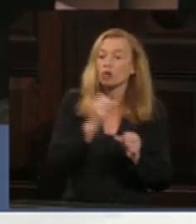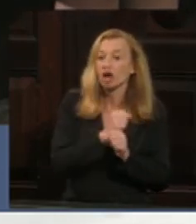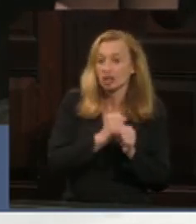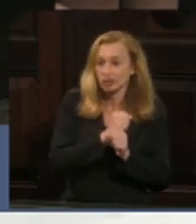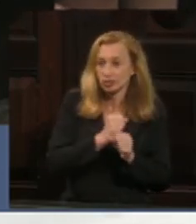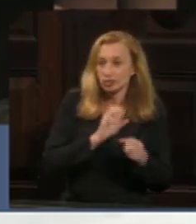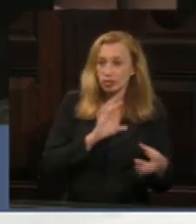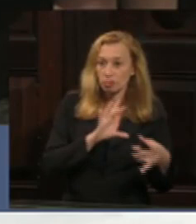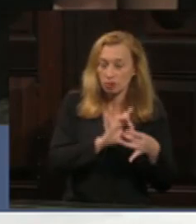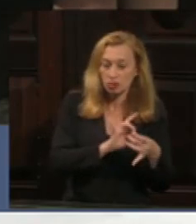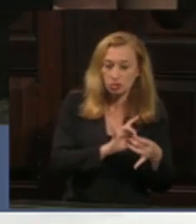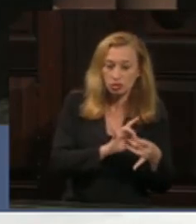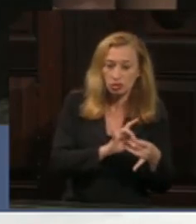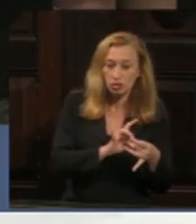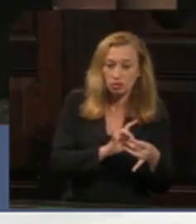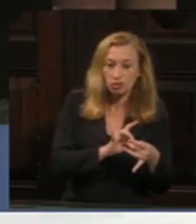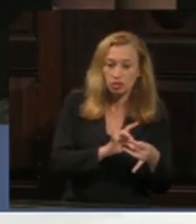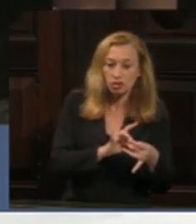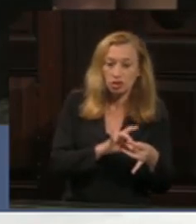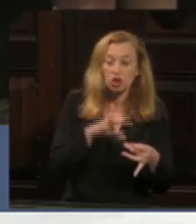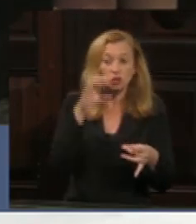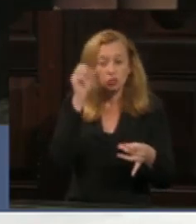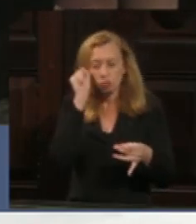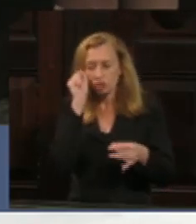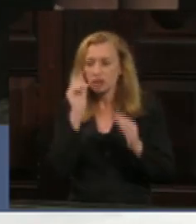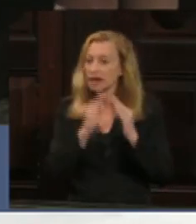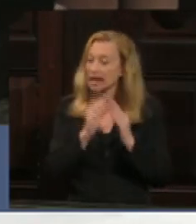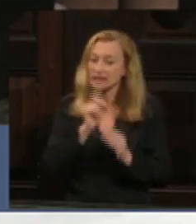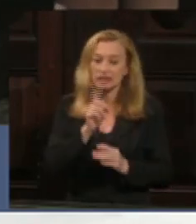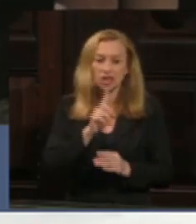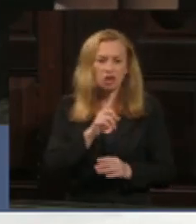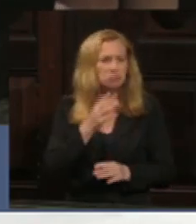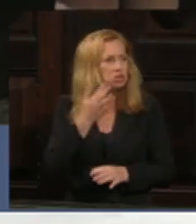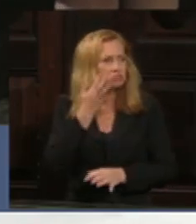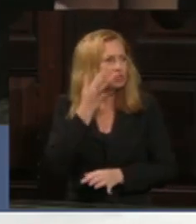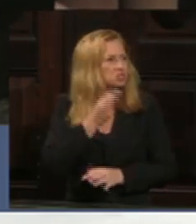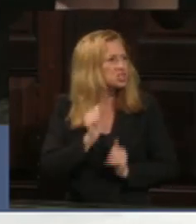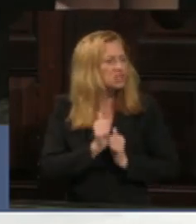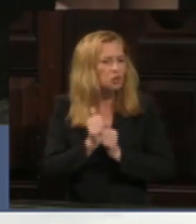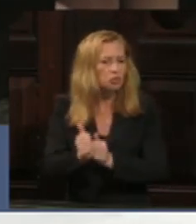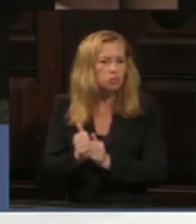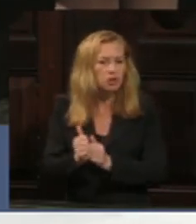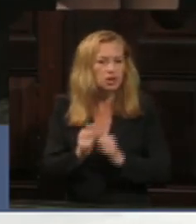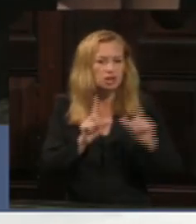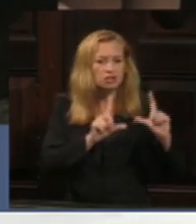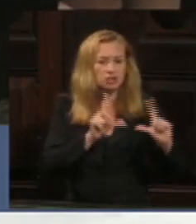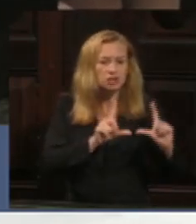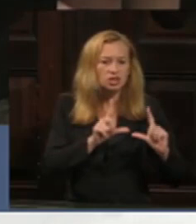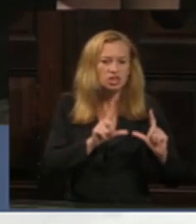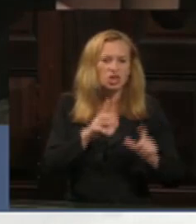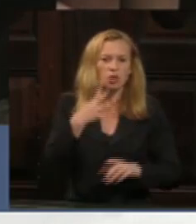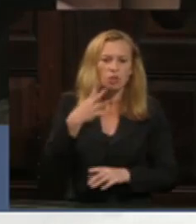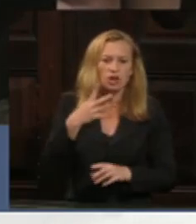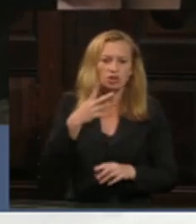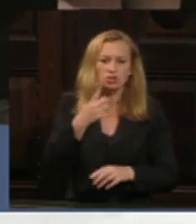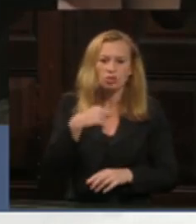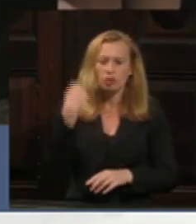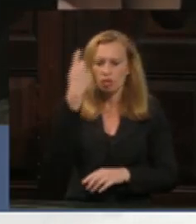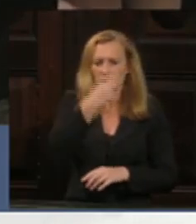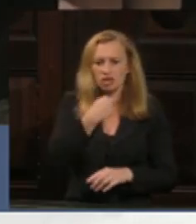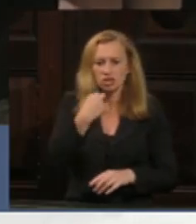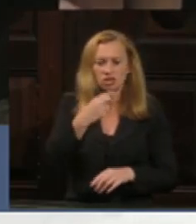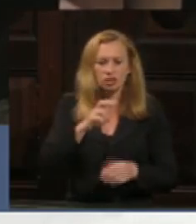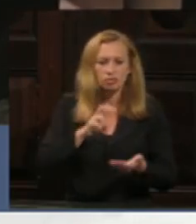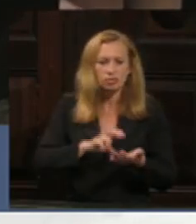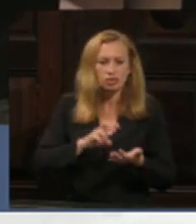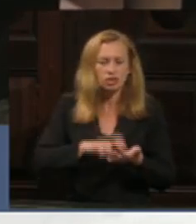Foi necessário, porque nem dormindo em casa eles estavam. Eu não sei se Vossa Excelência acompanhou, eles foram presos 4 da manhã, porque o mandato normalmente de prisão,